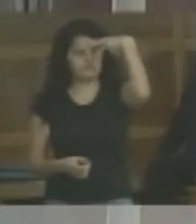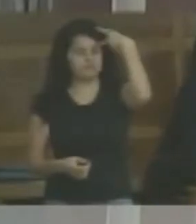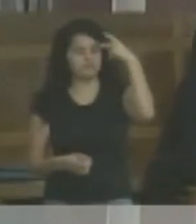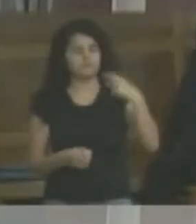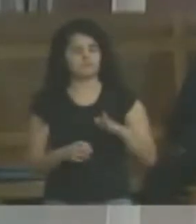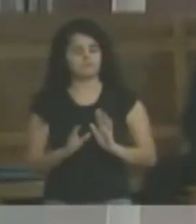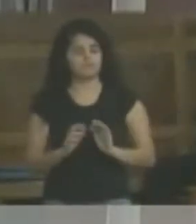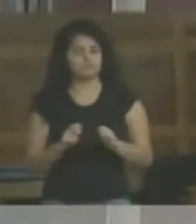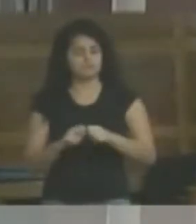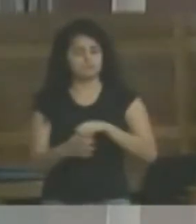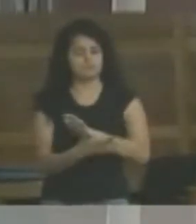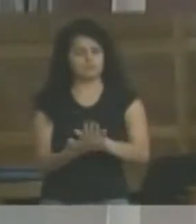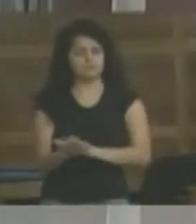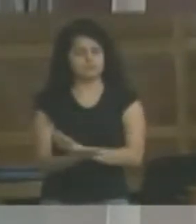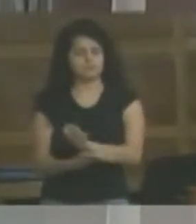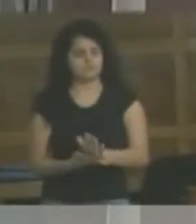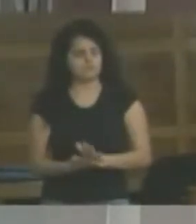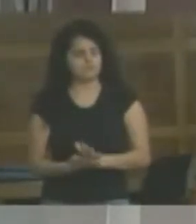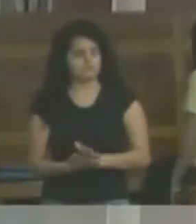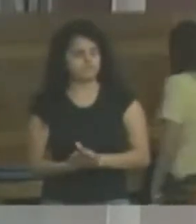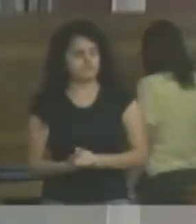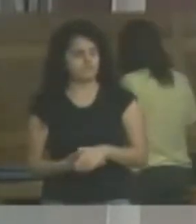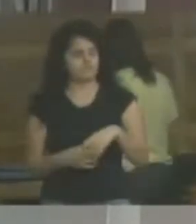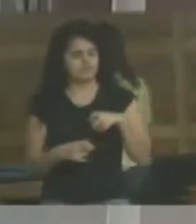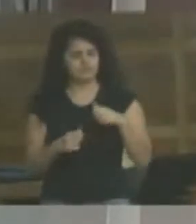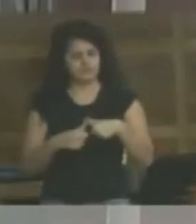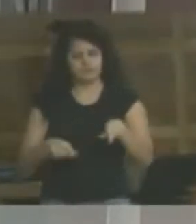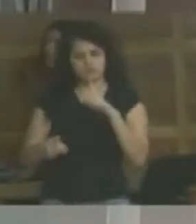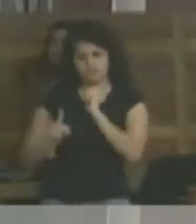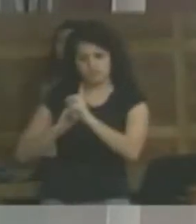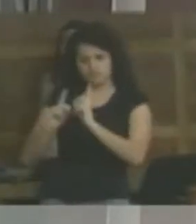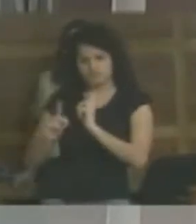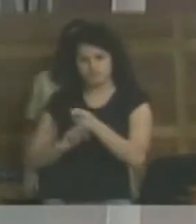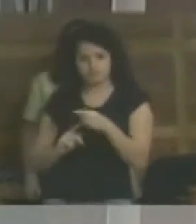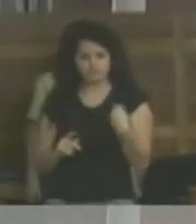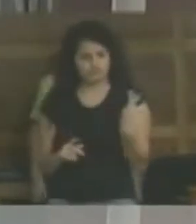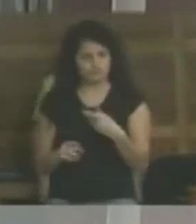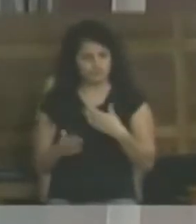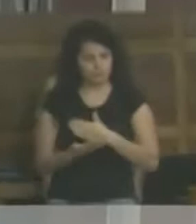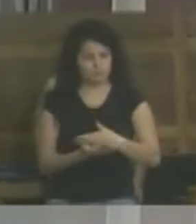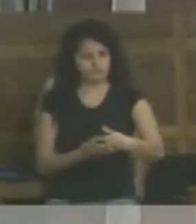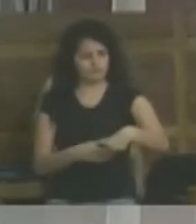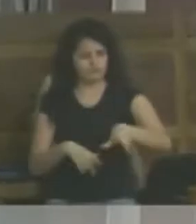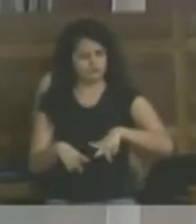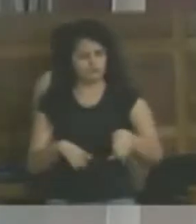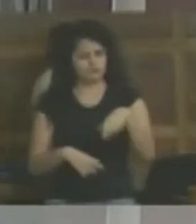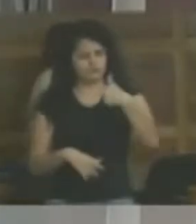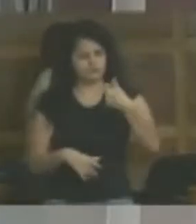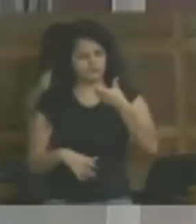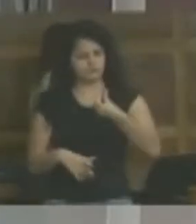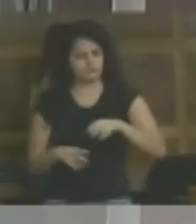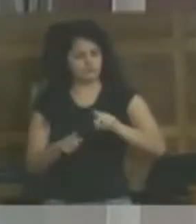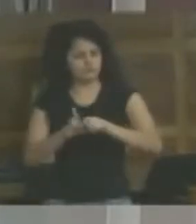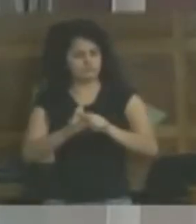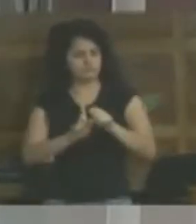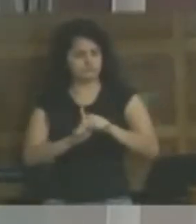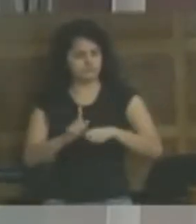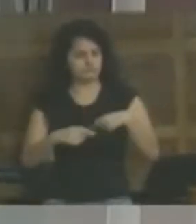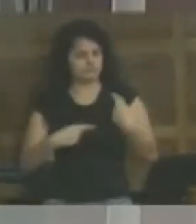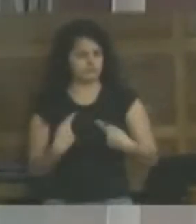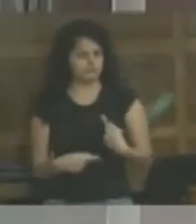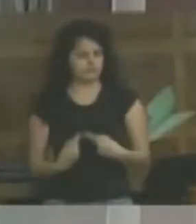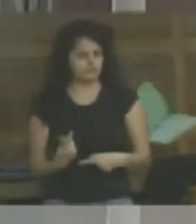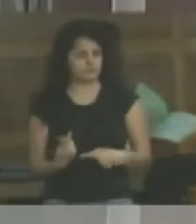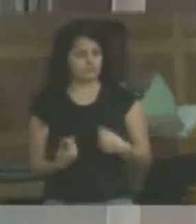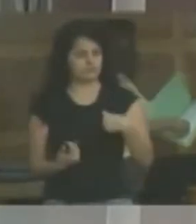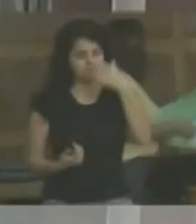fez. Fica criticando, a gente começamos a trabalhar, estamos 16 meses de governo, eu não sei